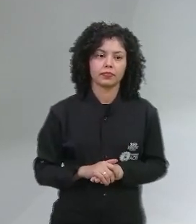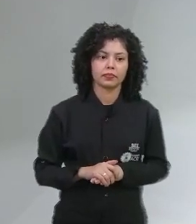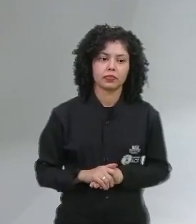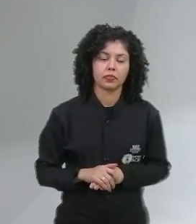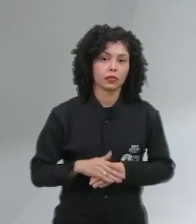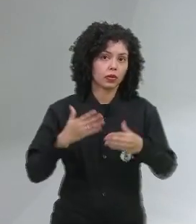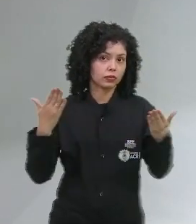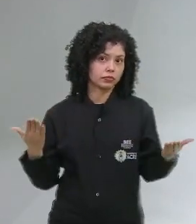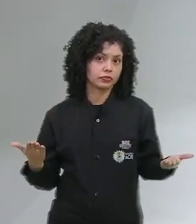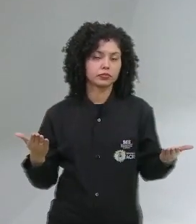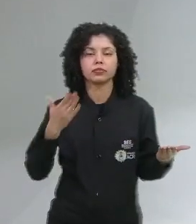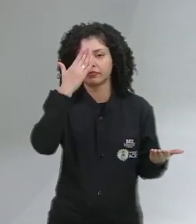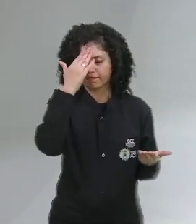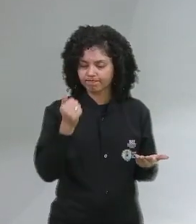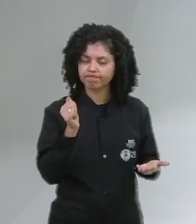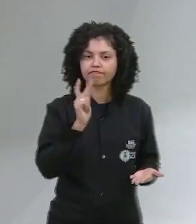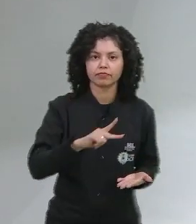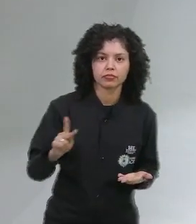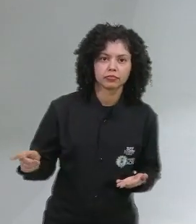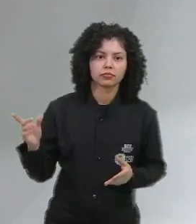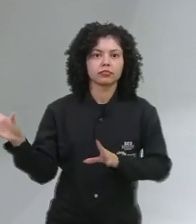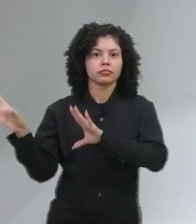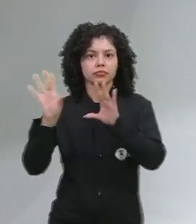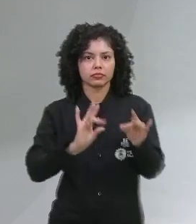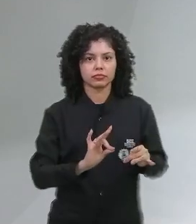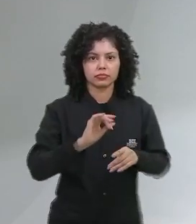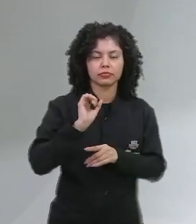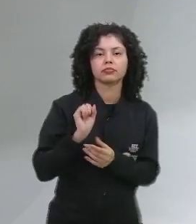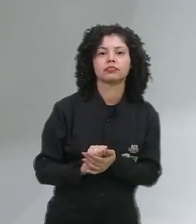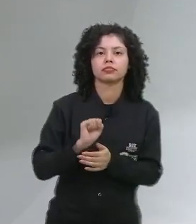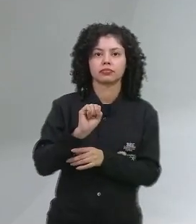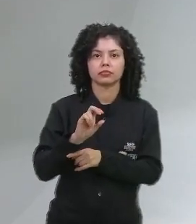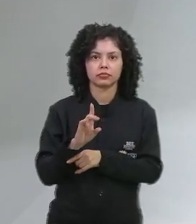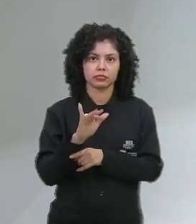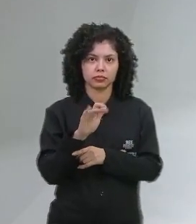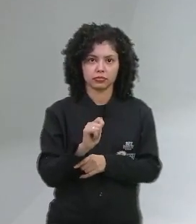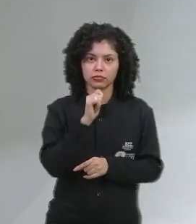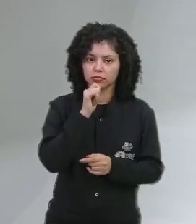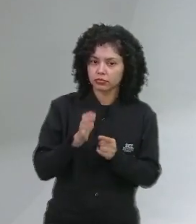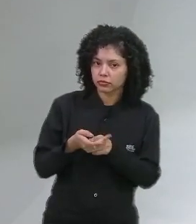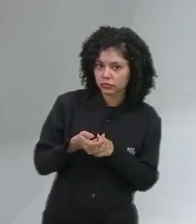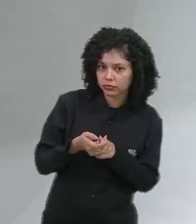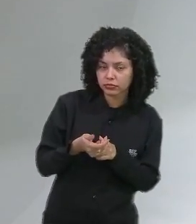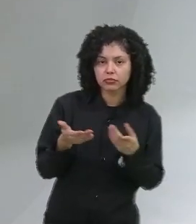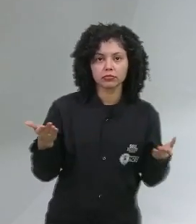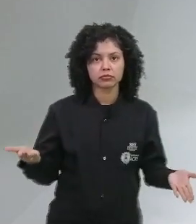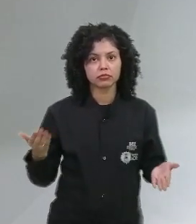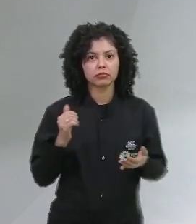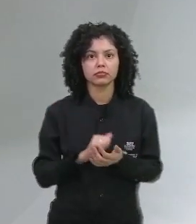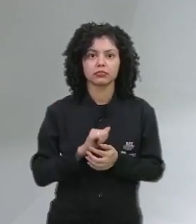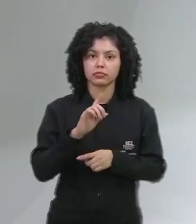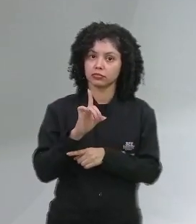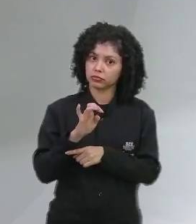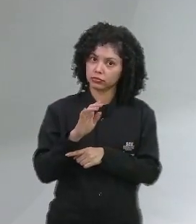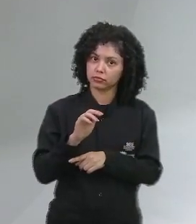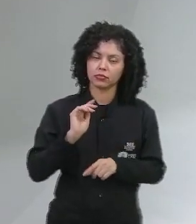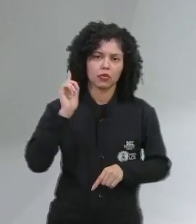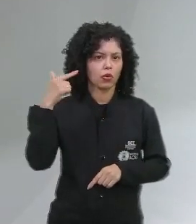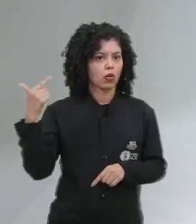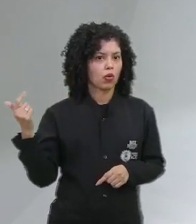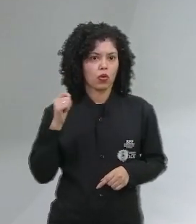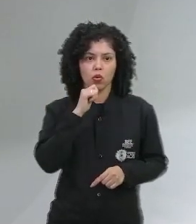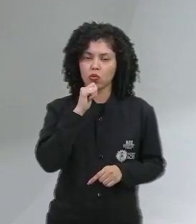produzido. Ah, eu sei, professor, que ele vem da soja, ele vem do milho, ele vem do dendê, de qualquer